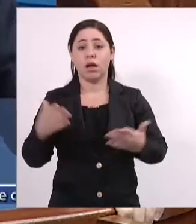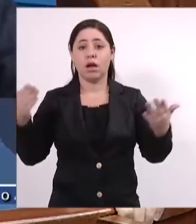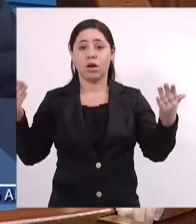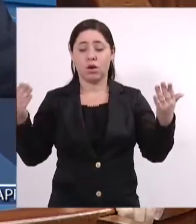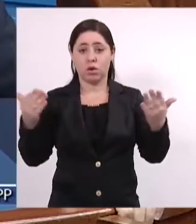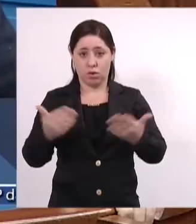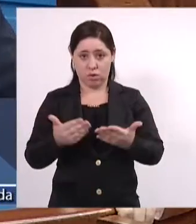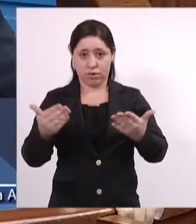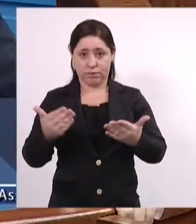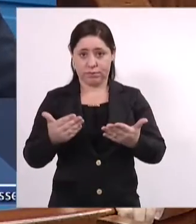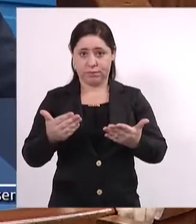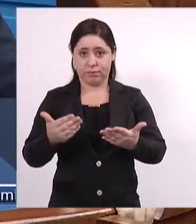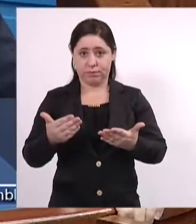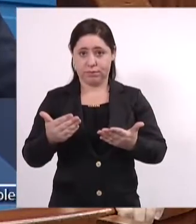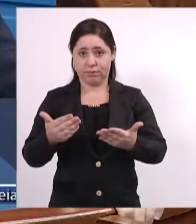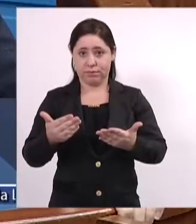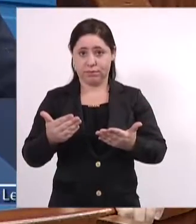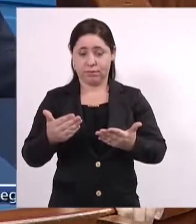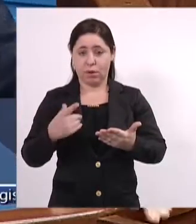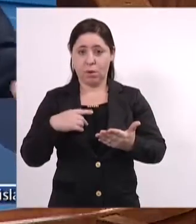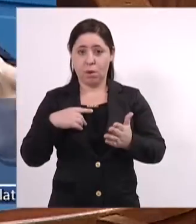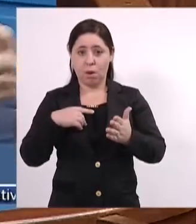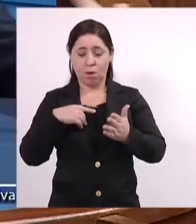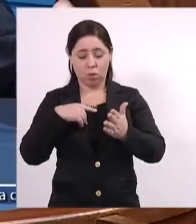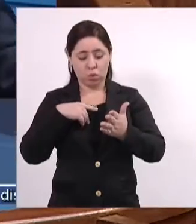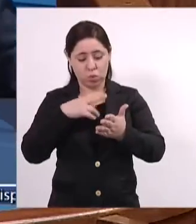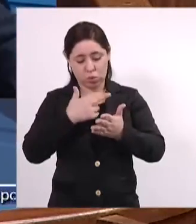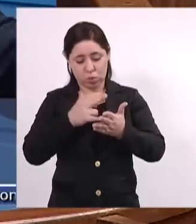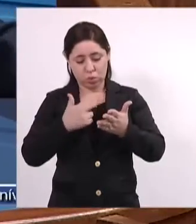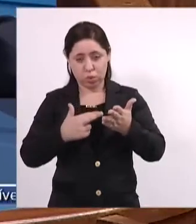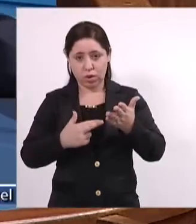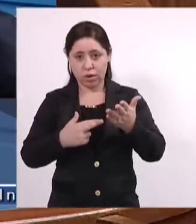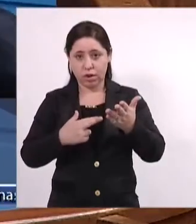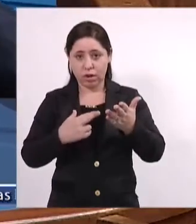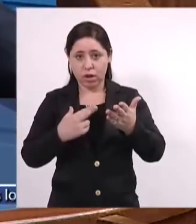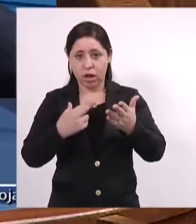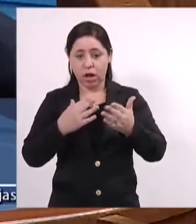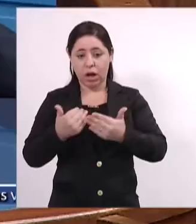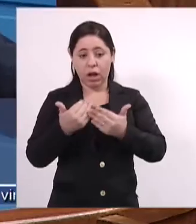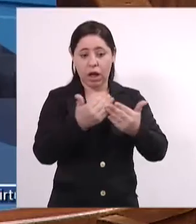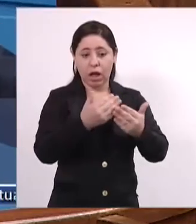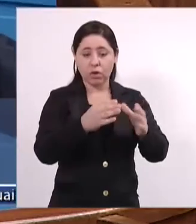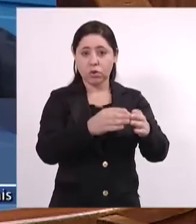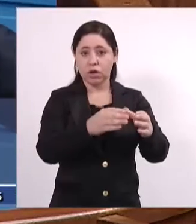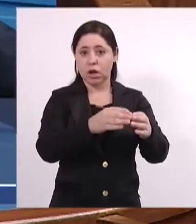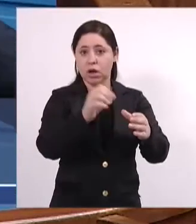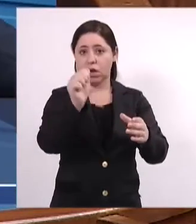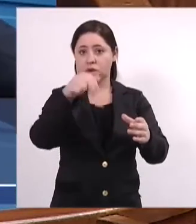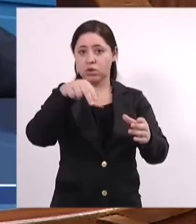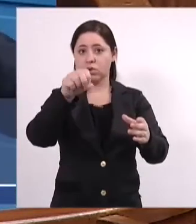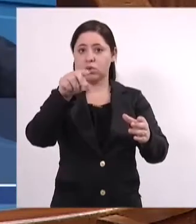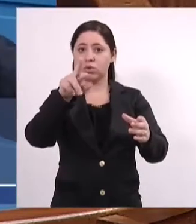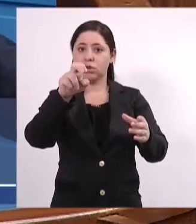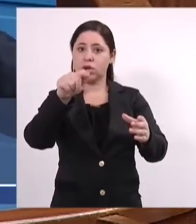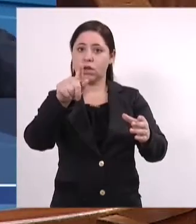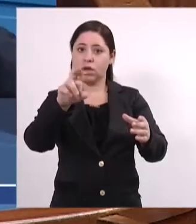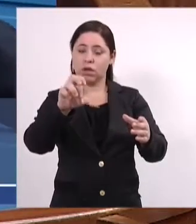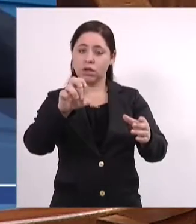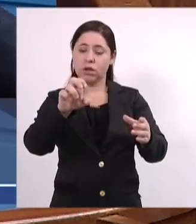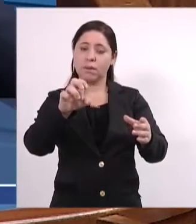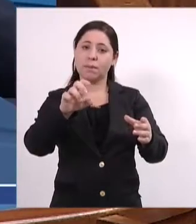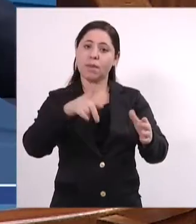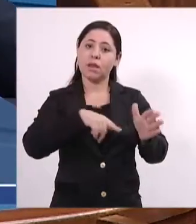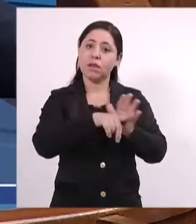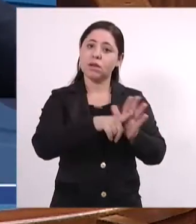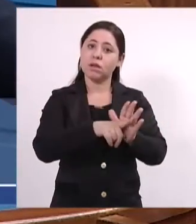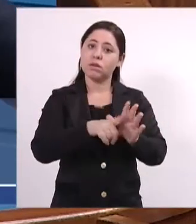essa minuta que está na Noreg, para para ser analisado, nós podemos ter